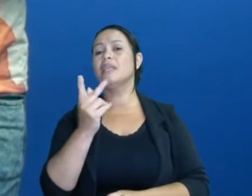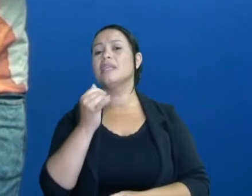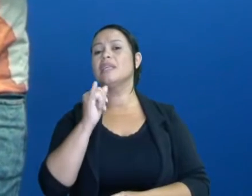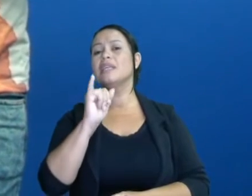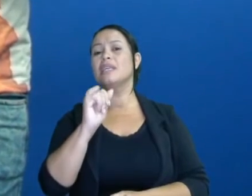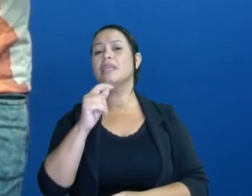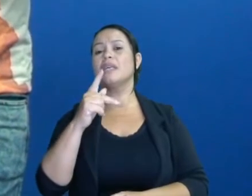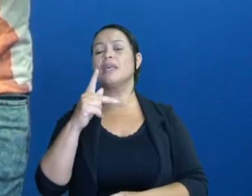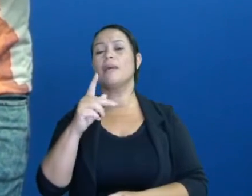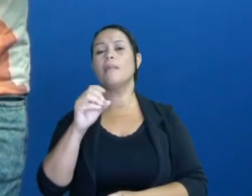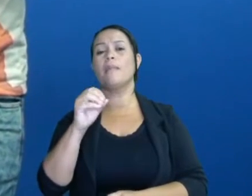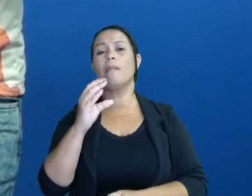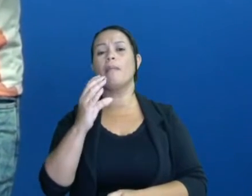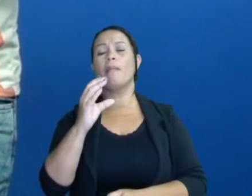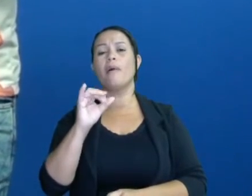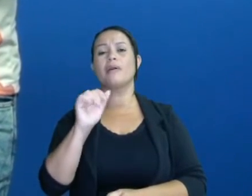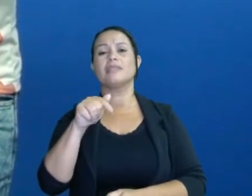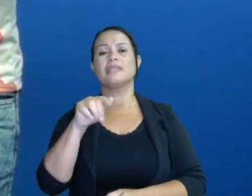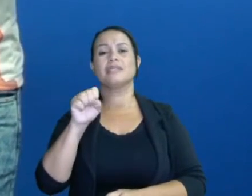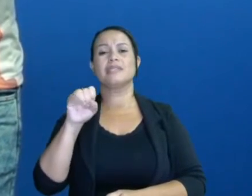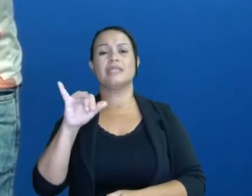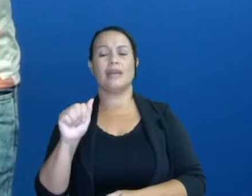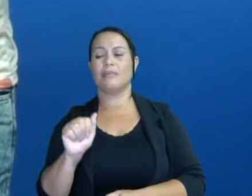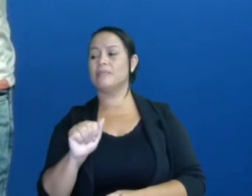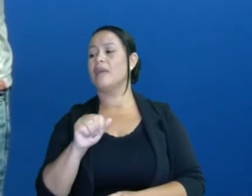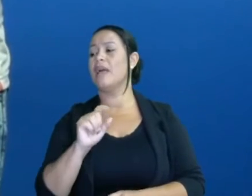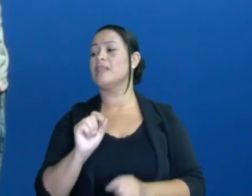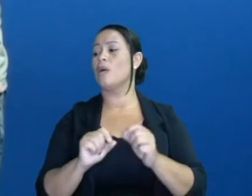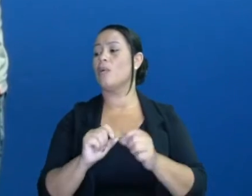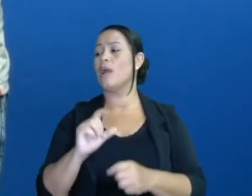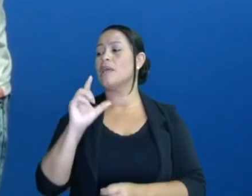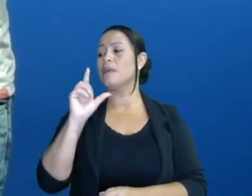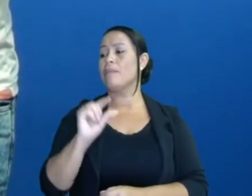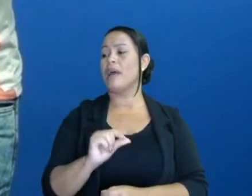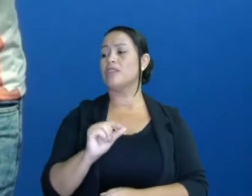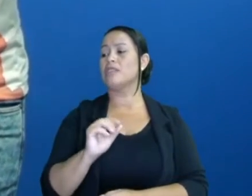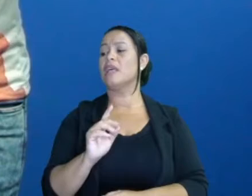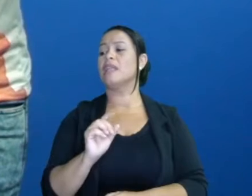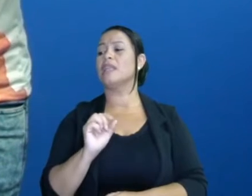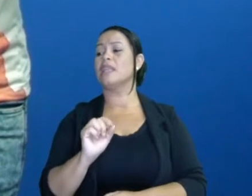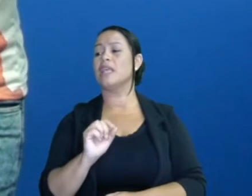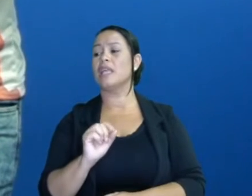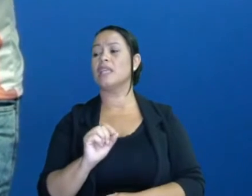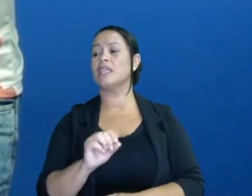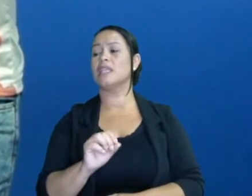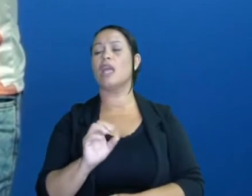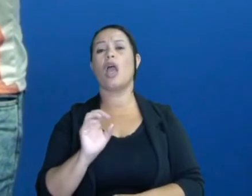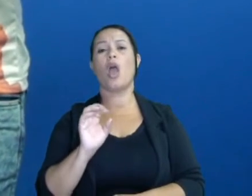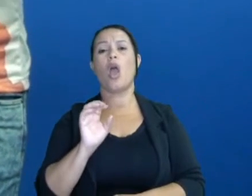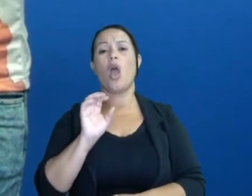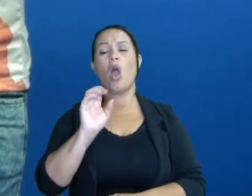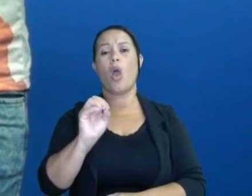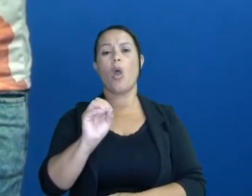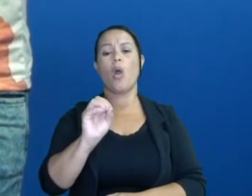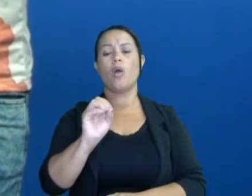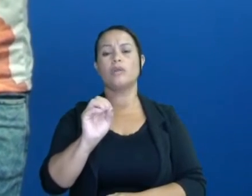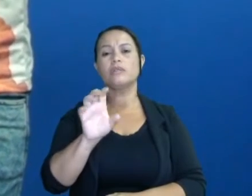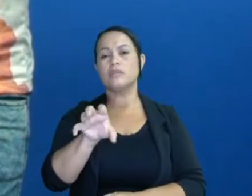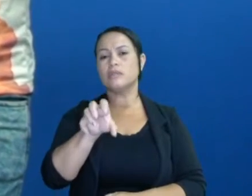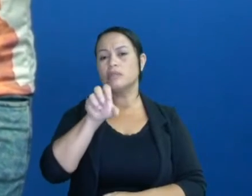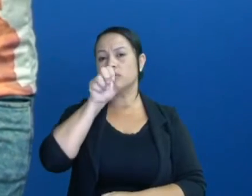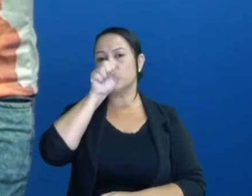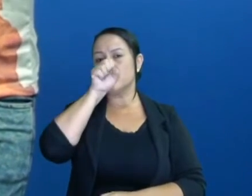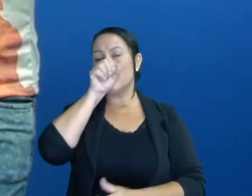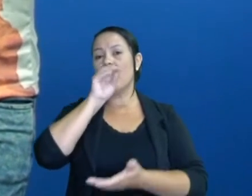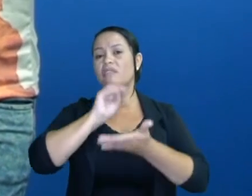dizer baixo, óxia, oxigênio. Então, essa baixa de oxigênio causa a falta